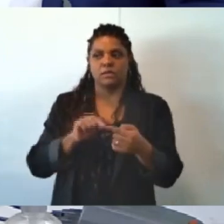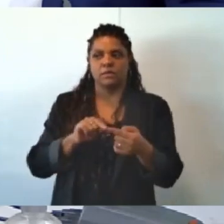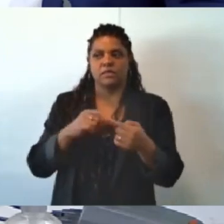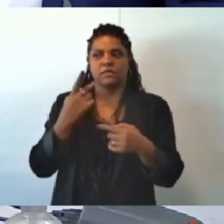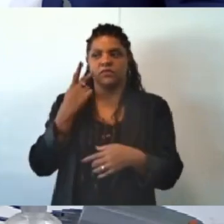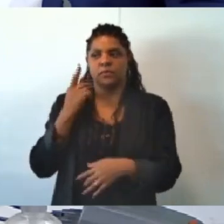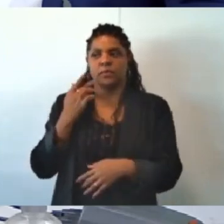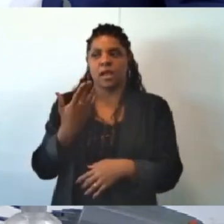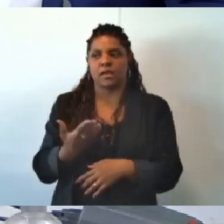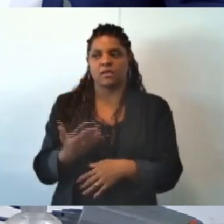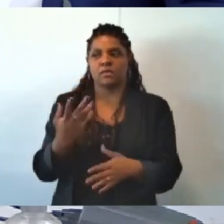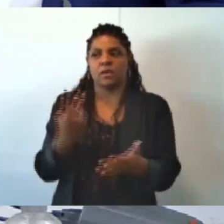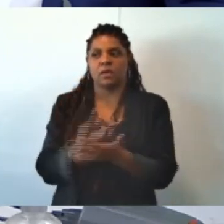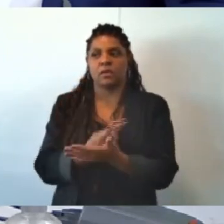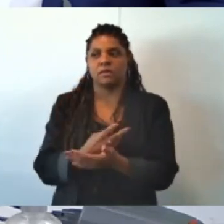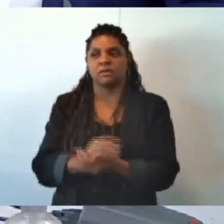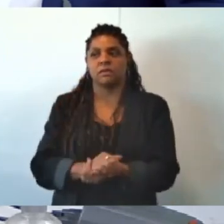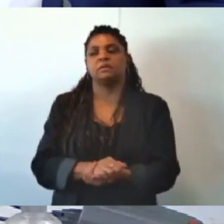né,